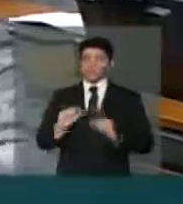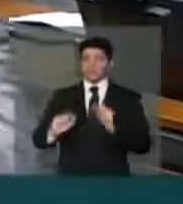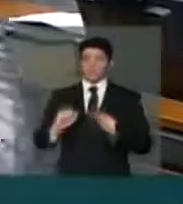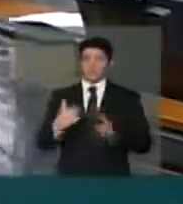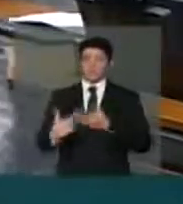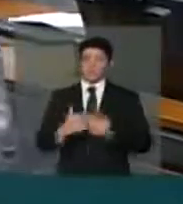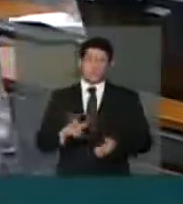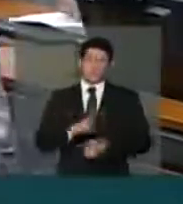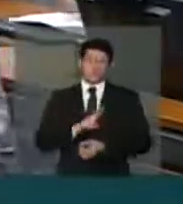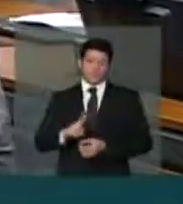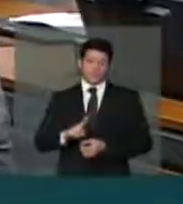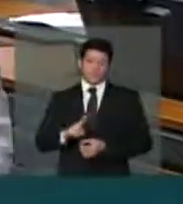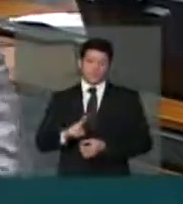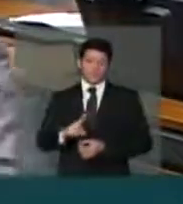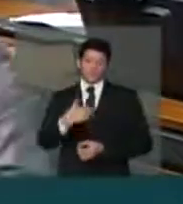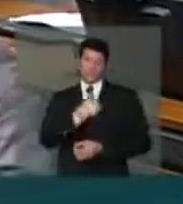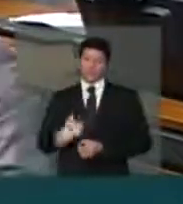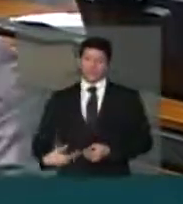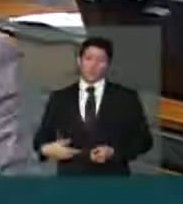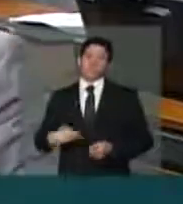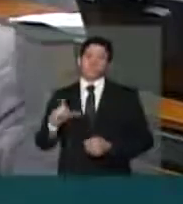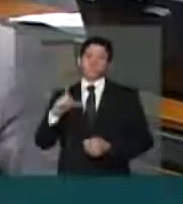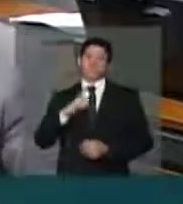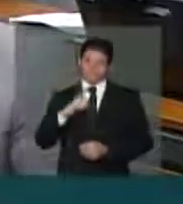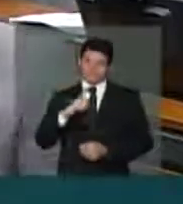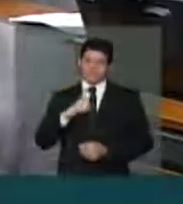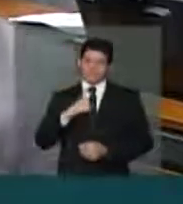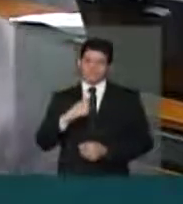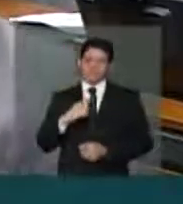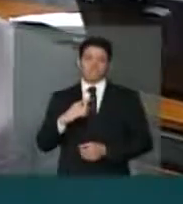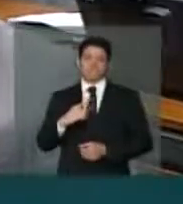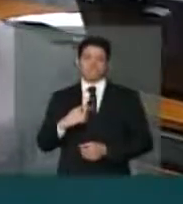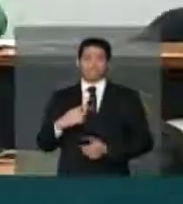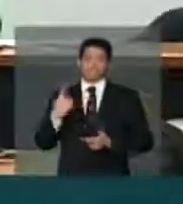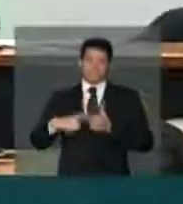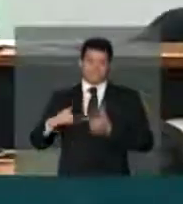nome, o governo de fato cometeu um crime de responsabilidade. Eu vou passar a palavra...